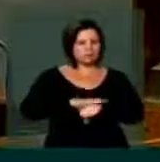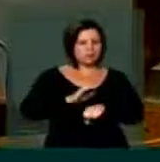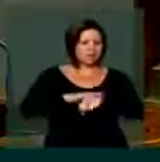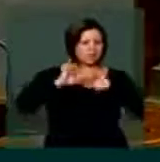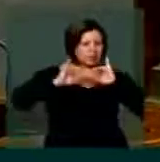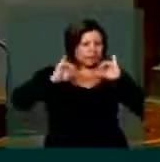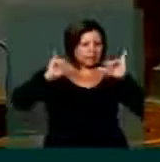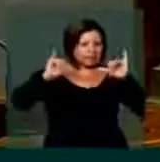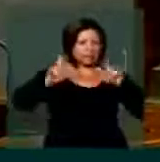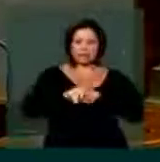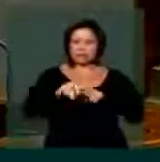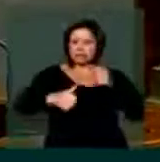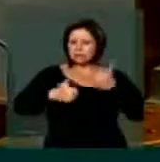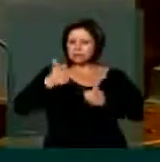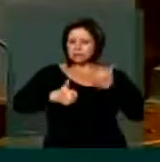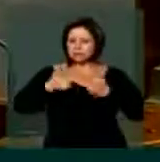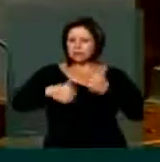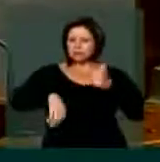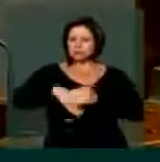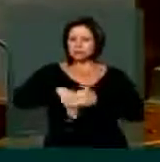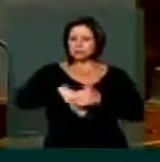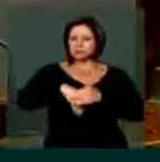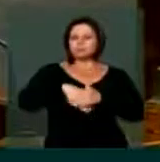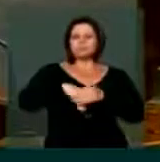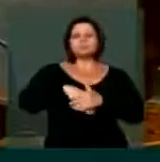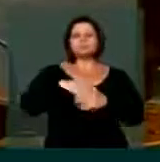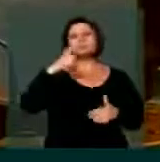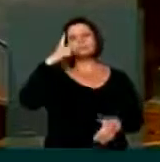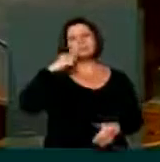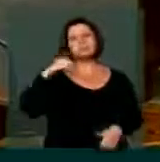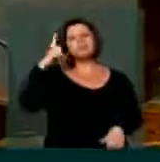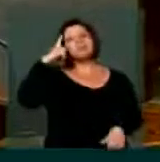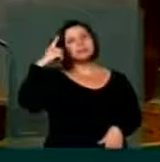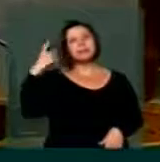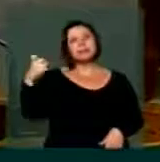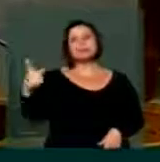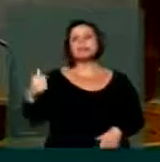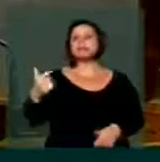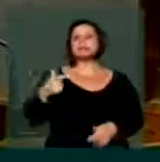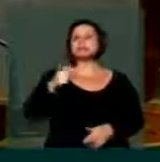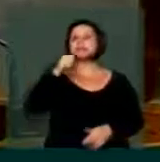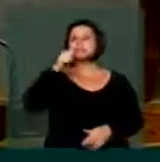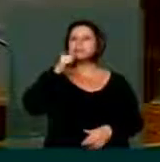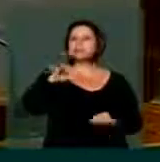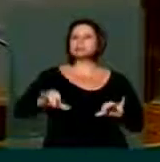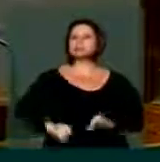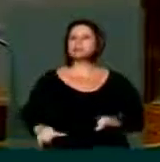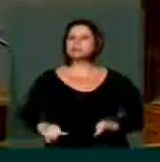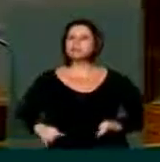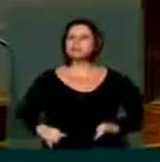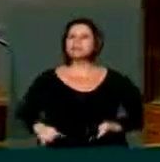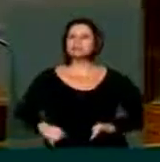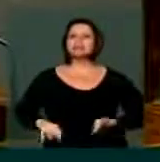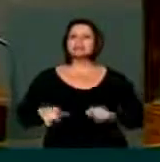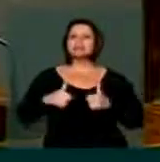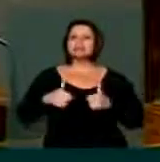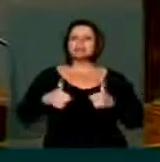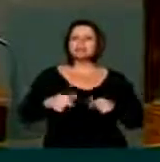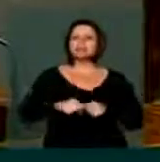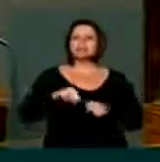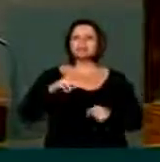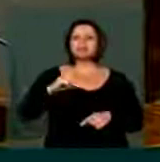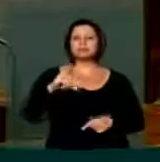eleitoral, né? A luta contra a violência contra a mulher, ou seja, a luta contra o machismo